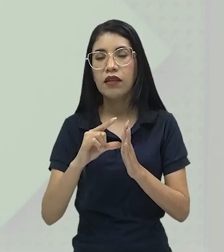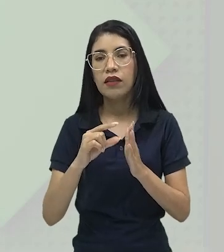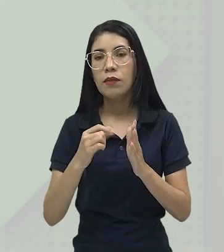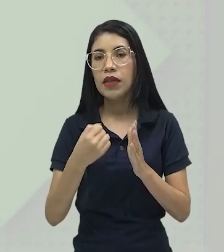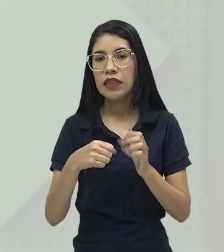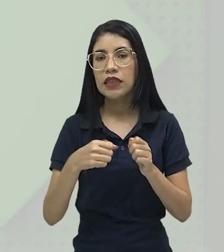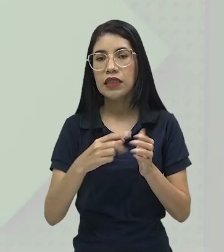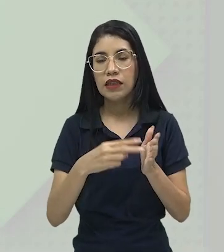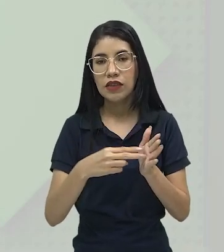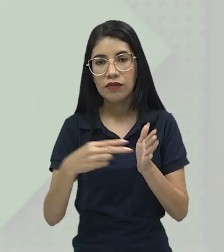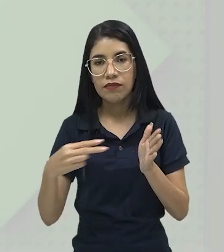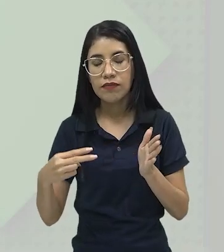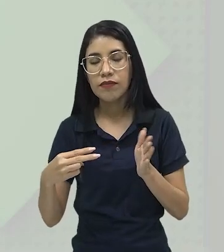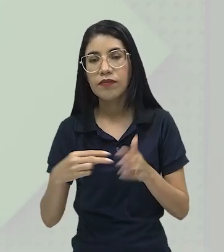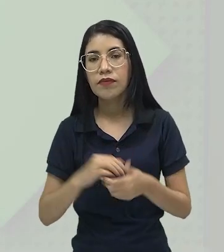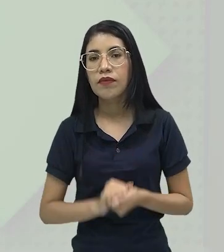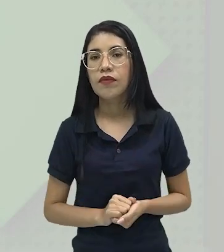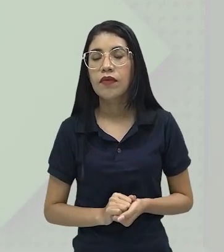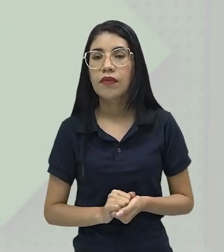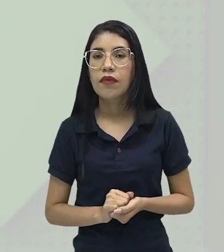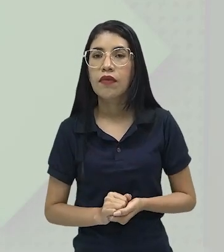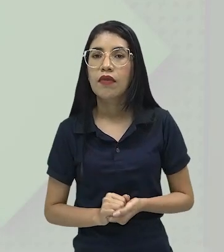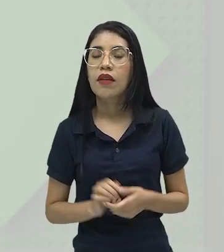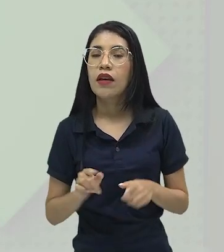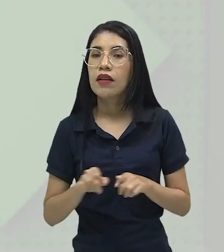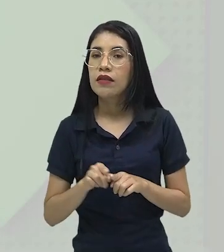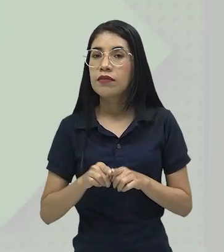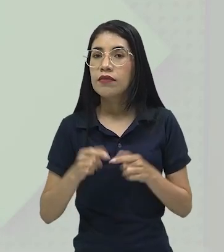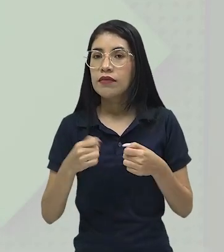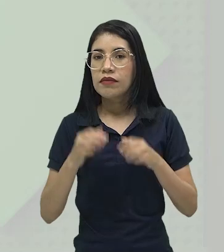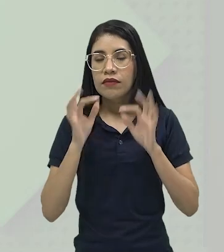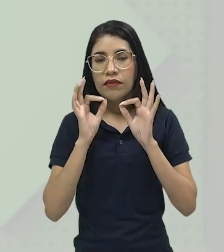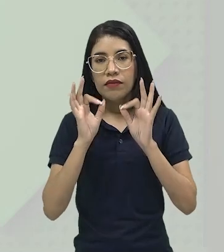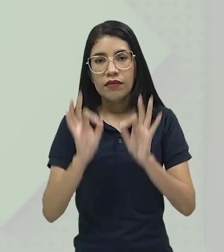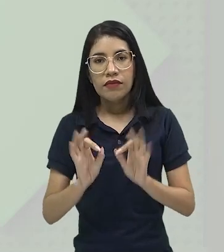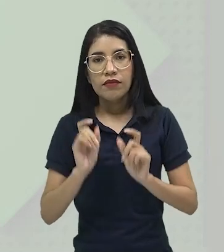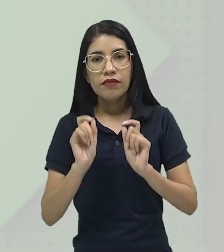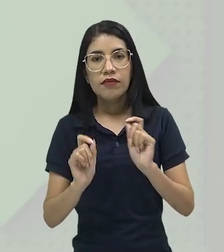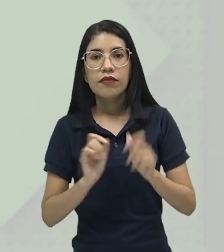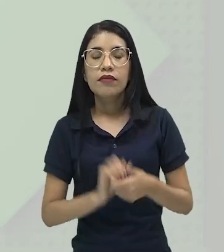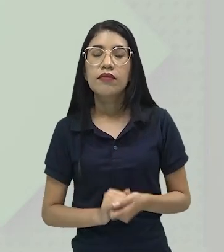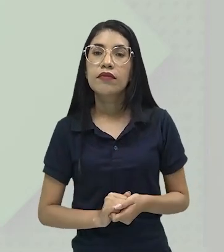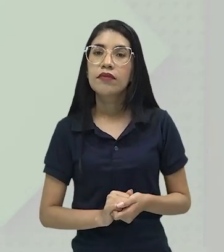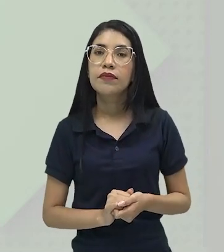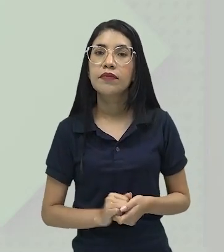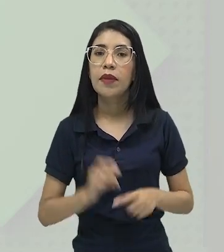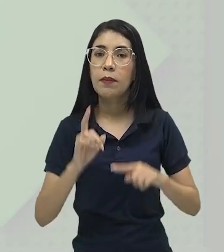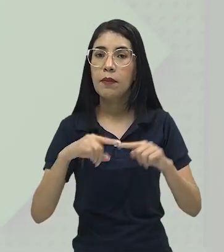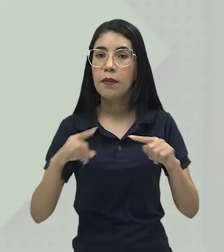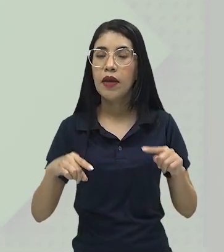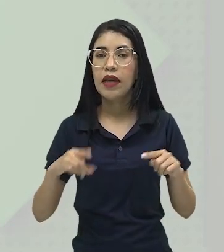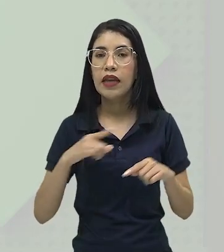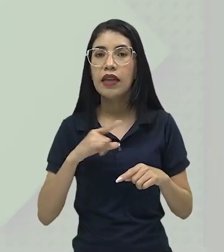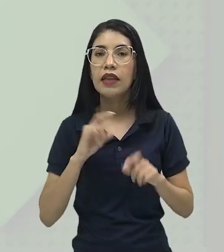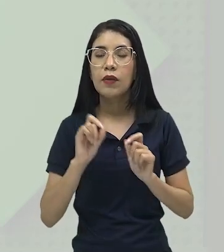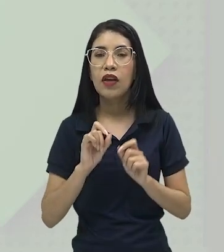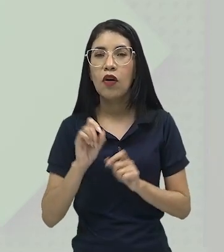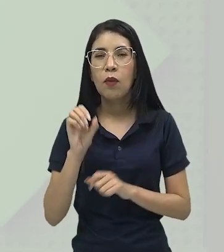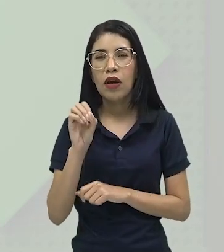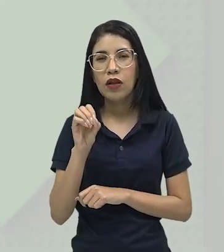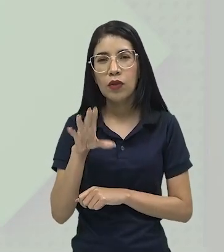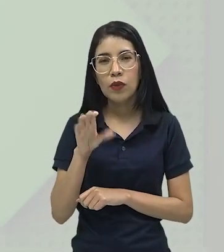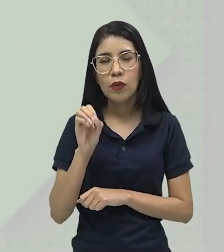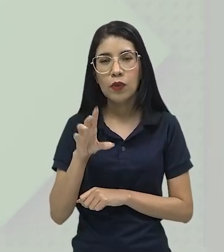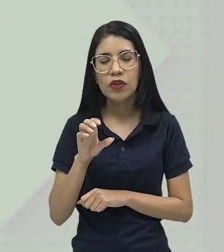né? Outro detalhe que a gente precisa observar também é com relação aos aparelhos que vão ter uma luzinha ali, né,